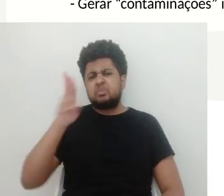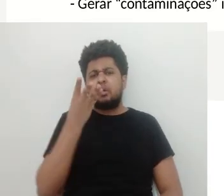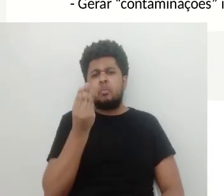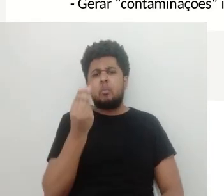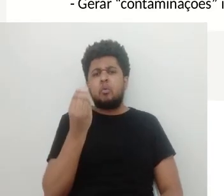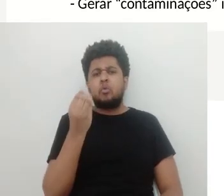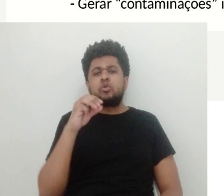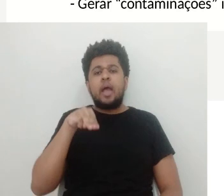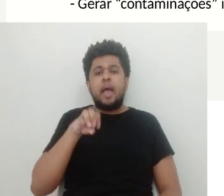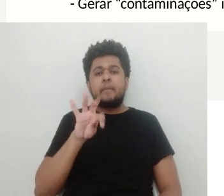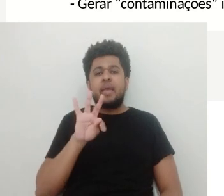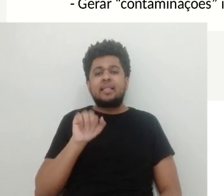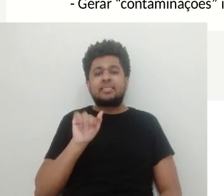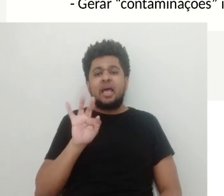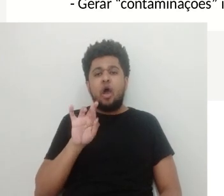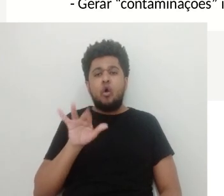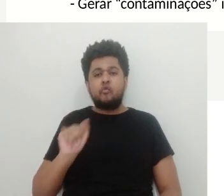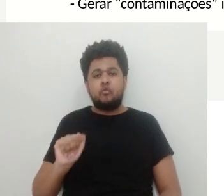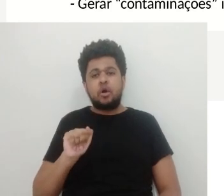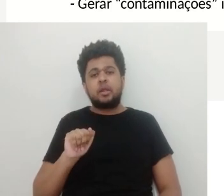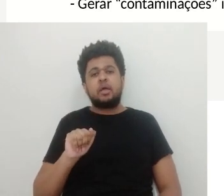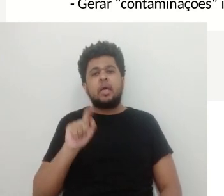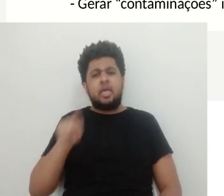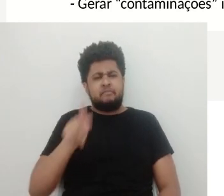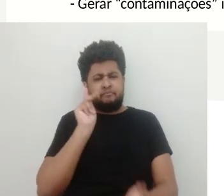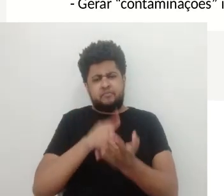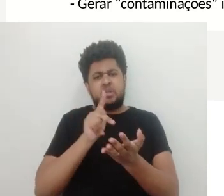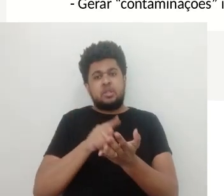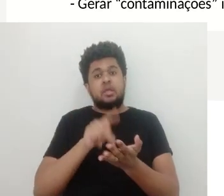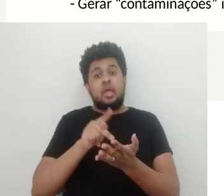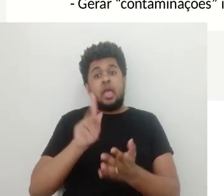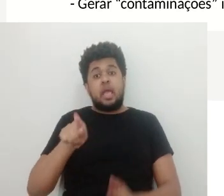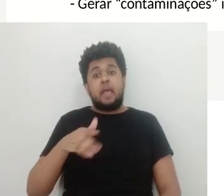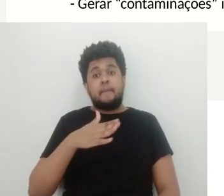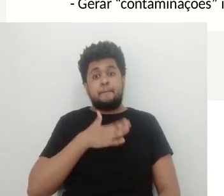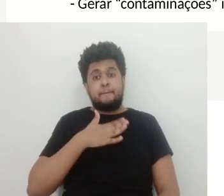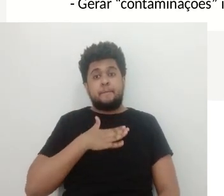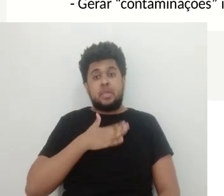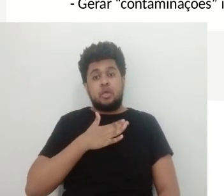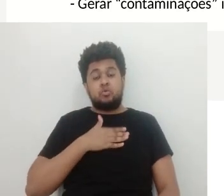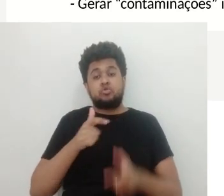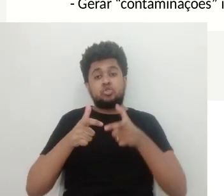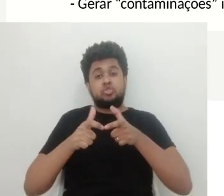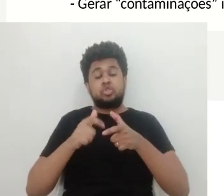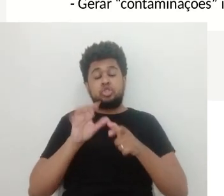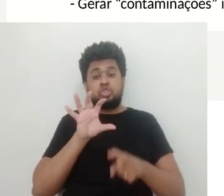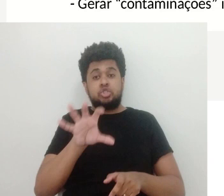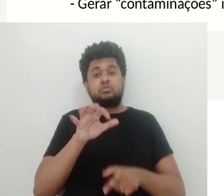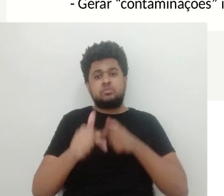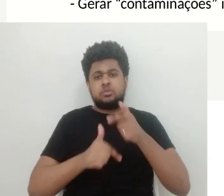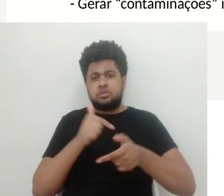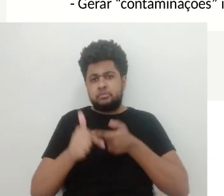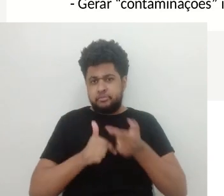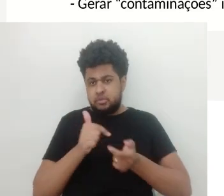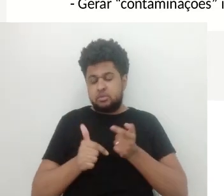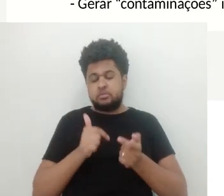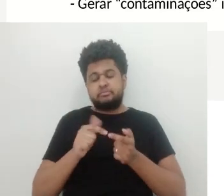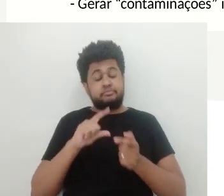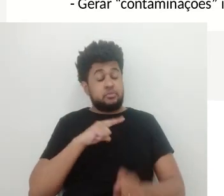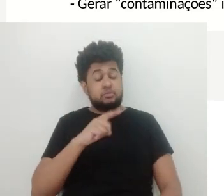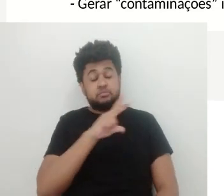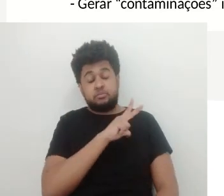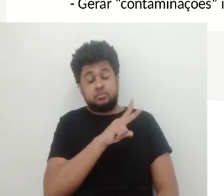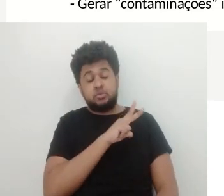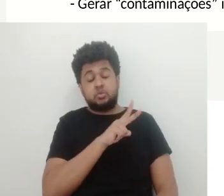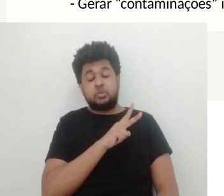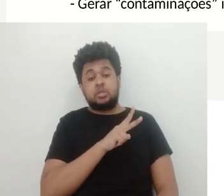trágica, é a minha bibliografia, é a minha forma de pensar. né? Então, eu tento trazer, por exemplo,